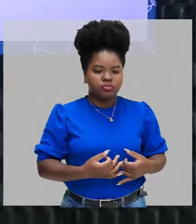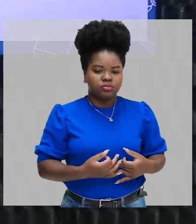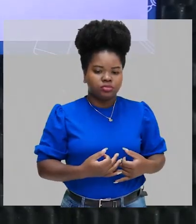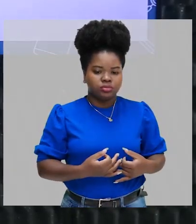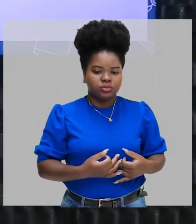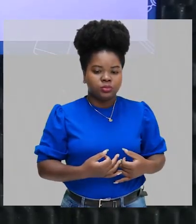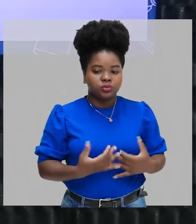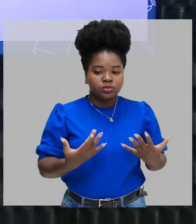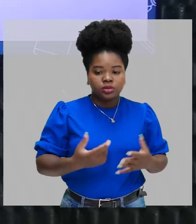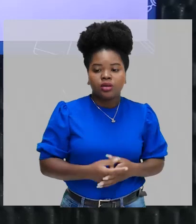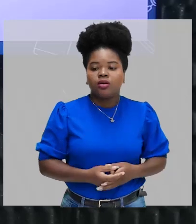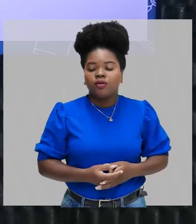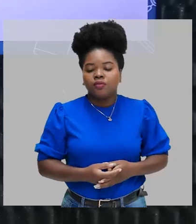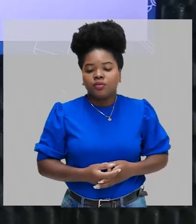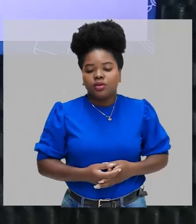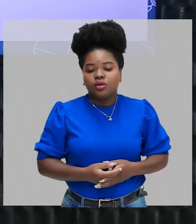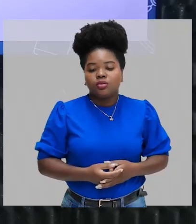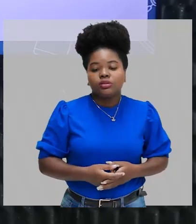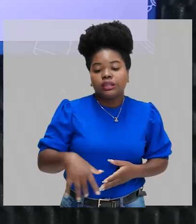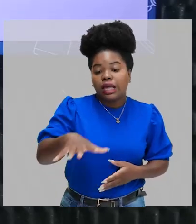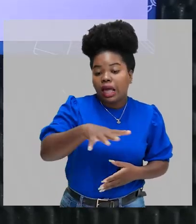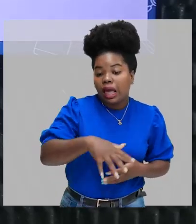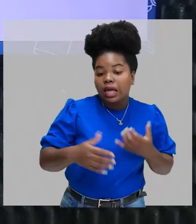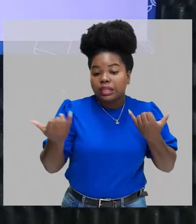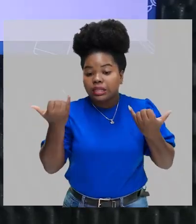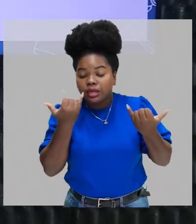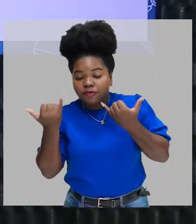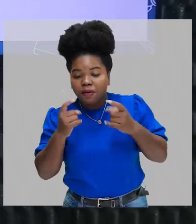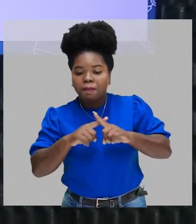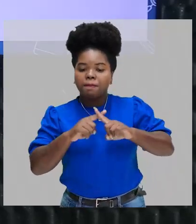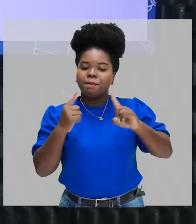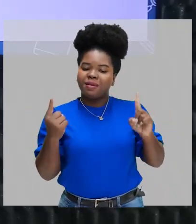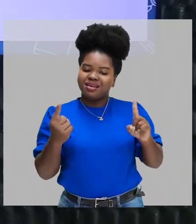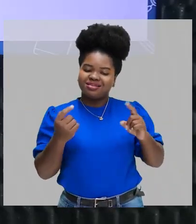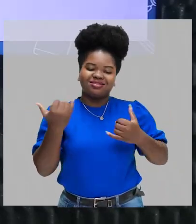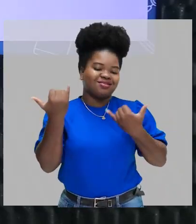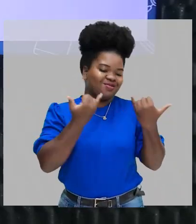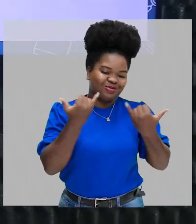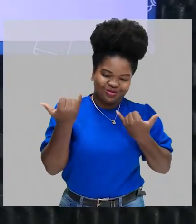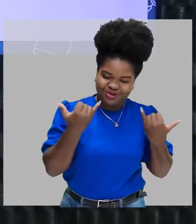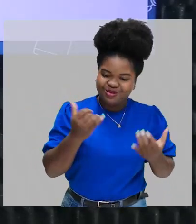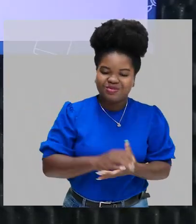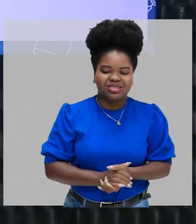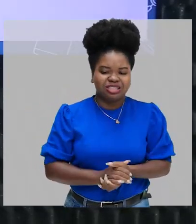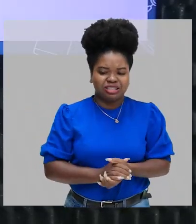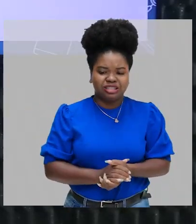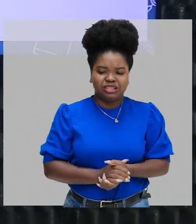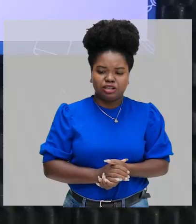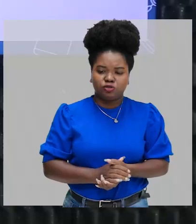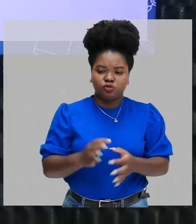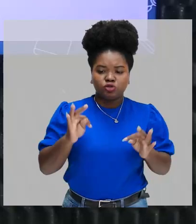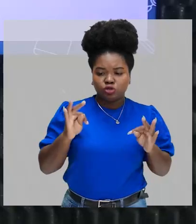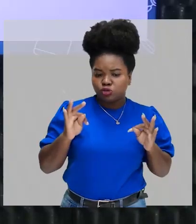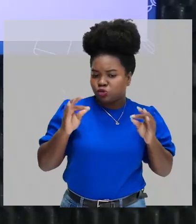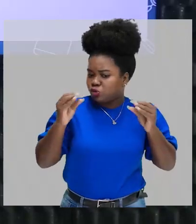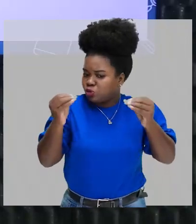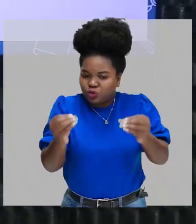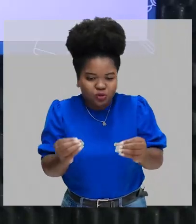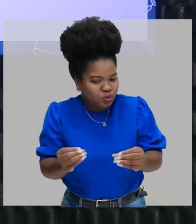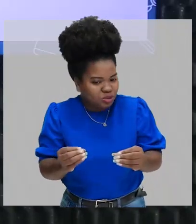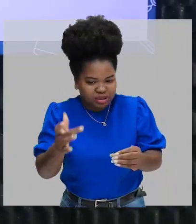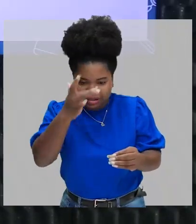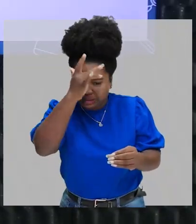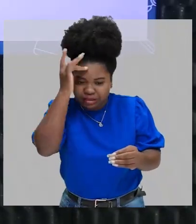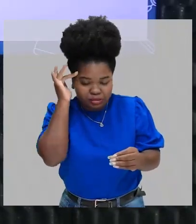informação, só que essa informação ela não está disponível para todo mundo. Existem pessoas que estão excluídas